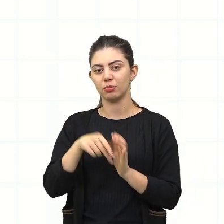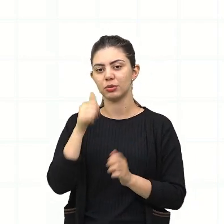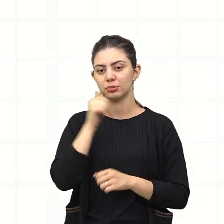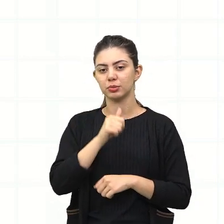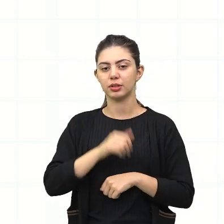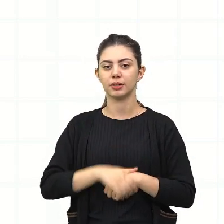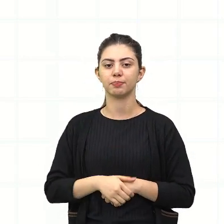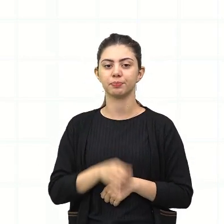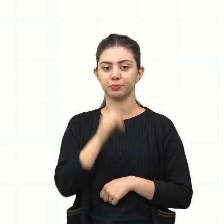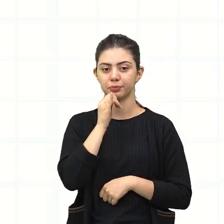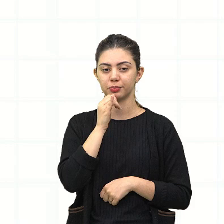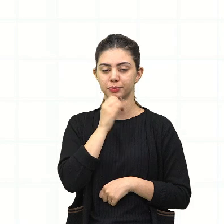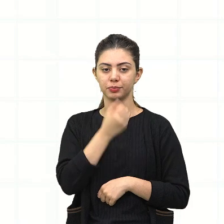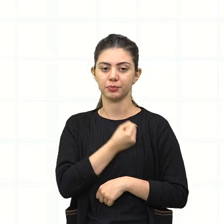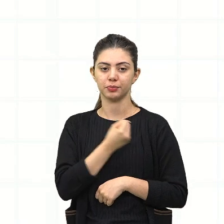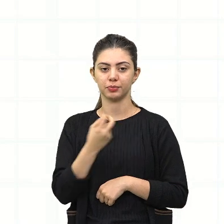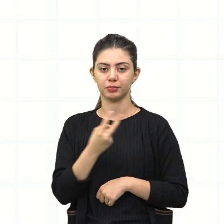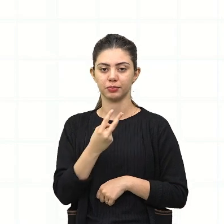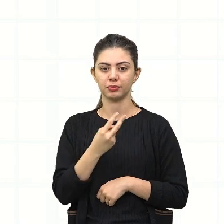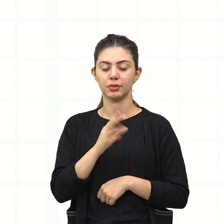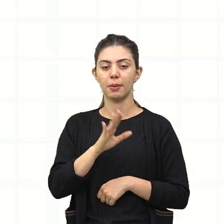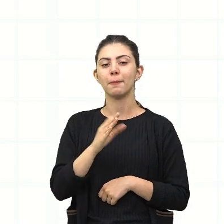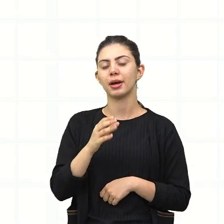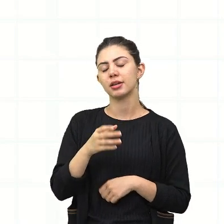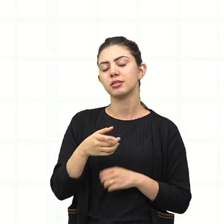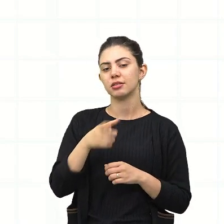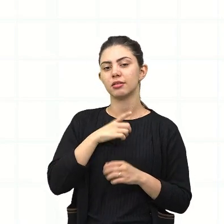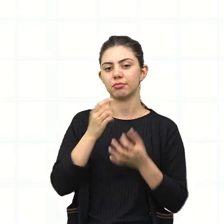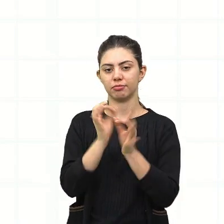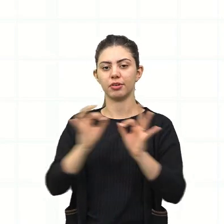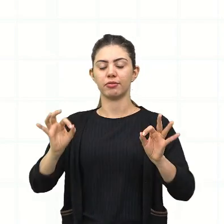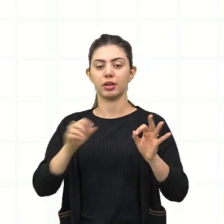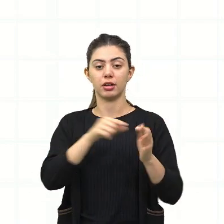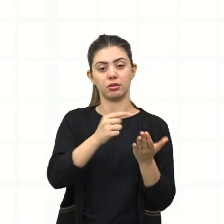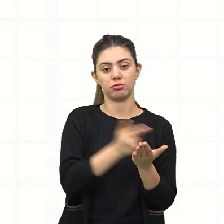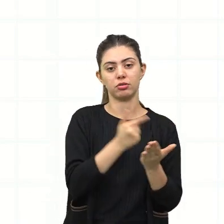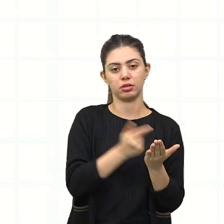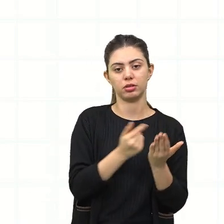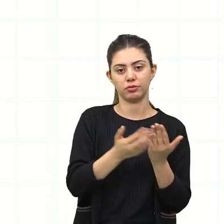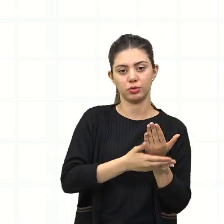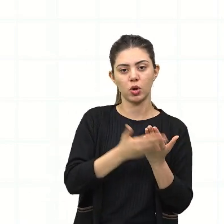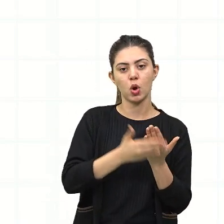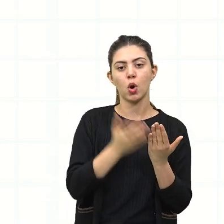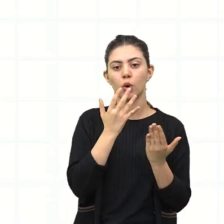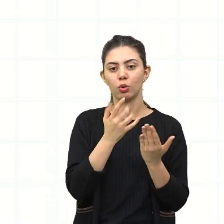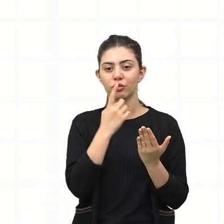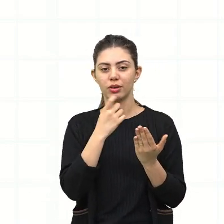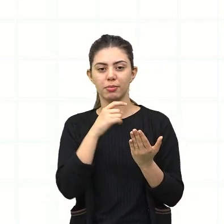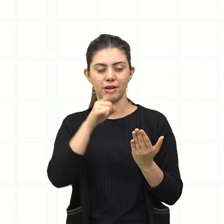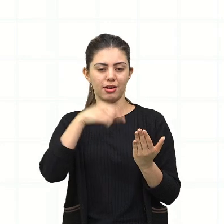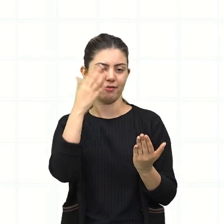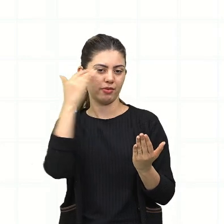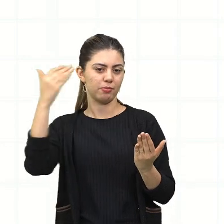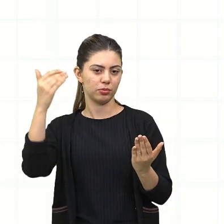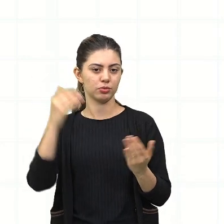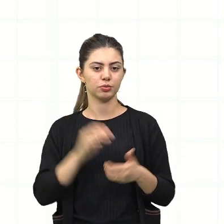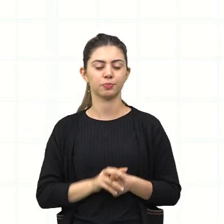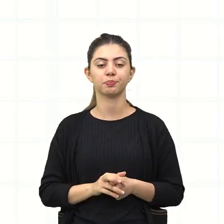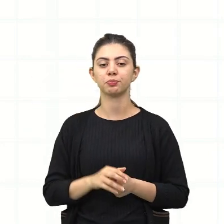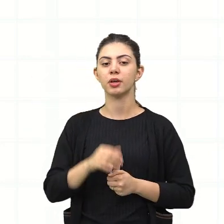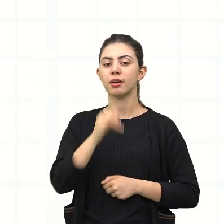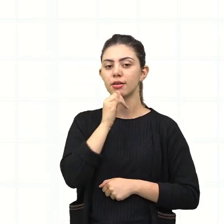Exemplo 2 serão... Desculpa, só terminando a oração anterior, o livro cuja capa é vermelha é muito famoso. No exemplo 2,